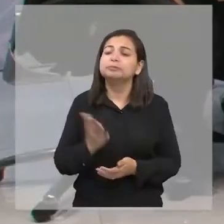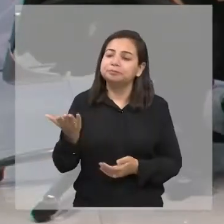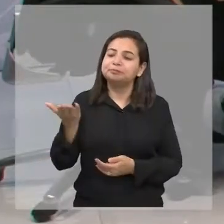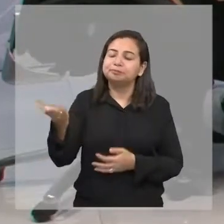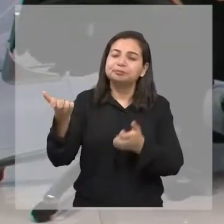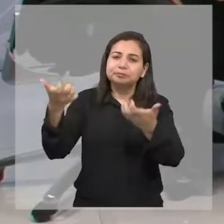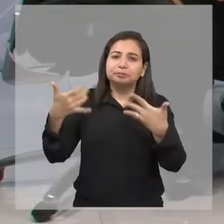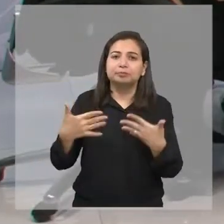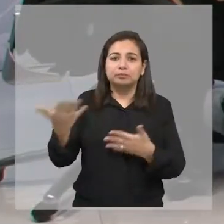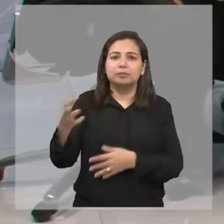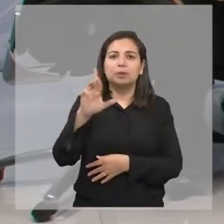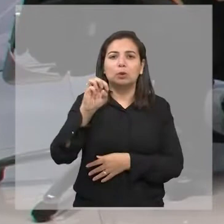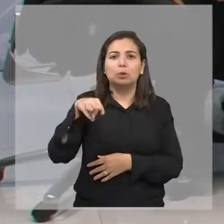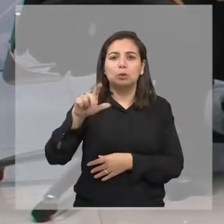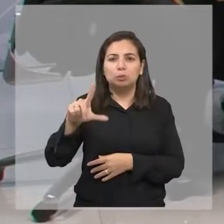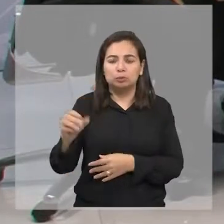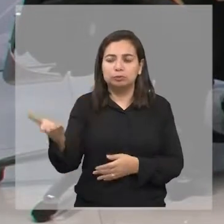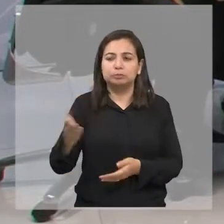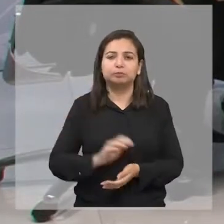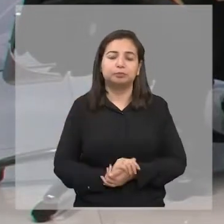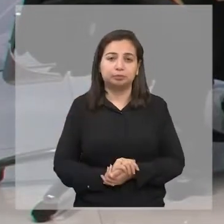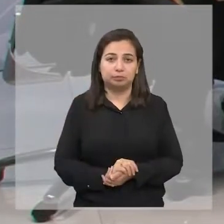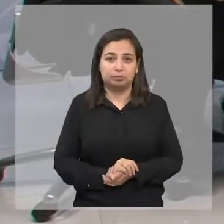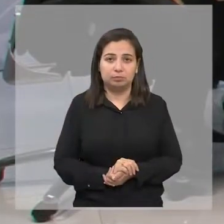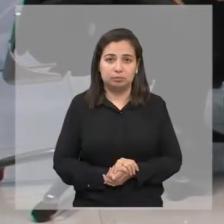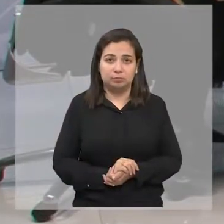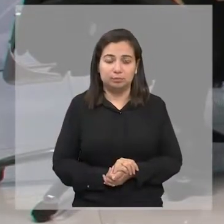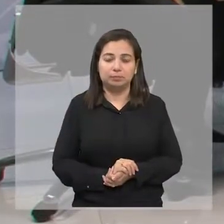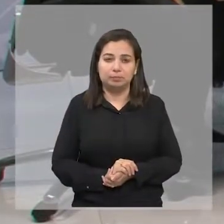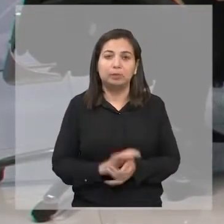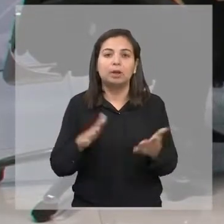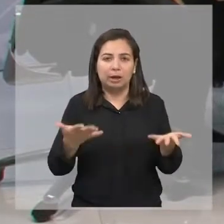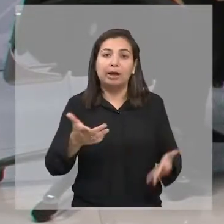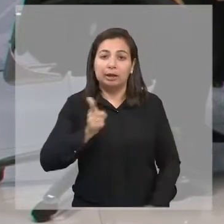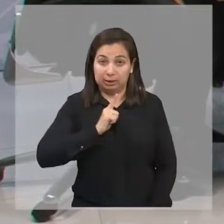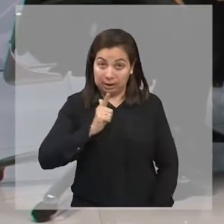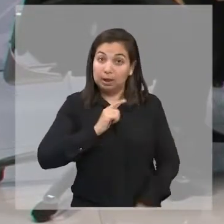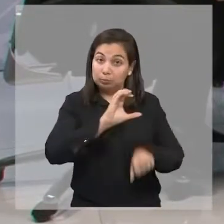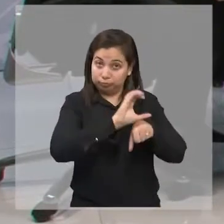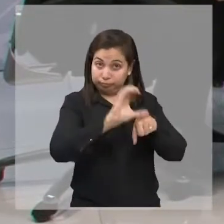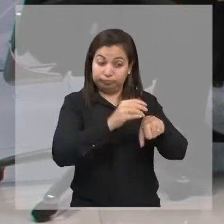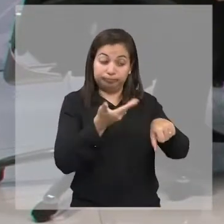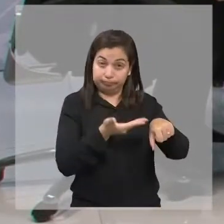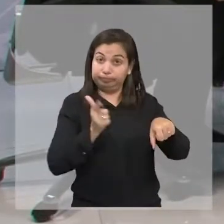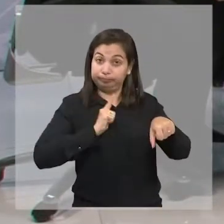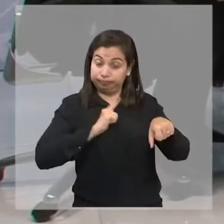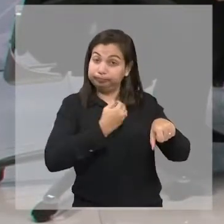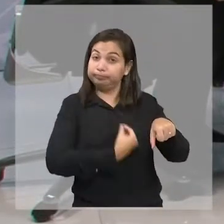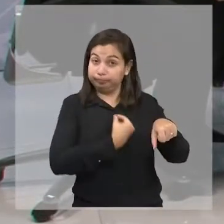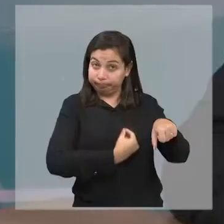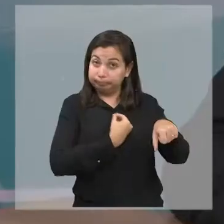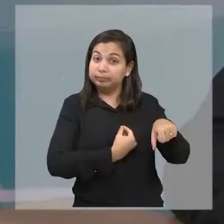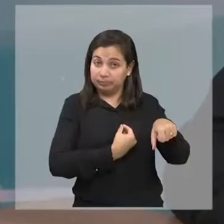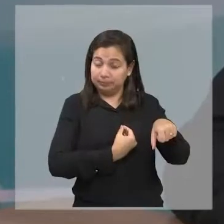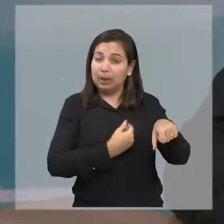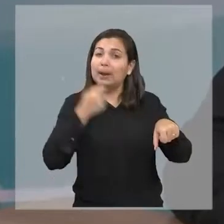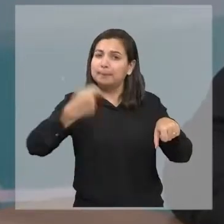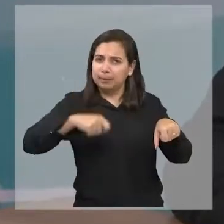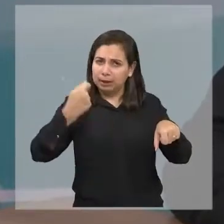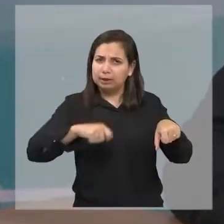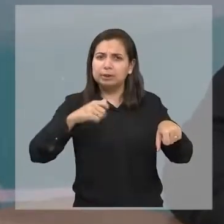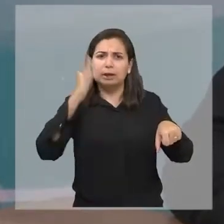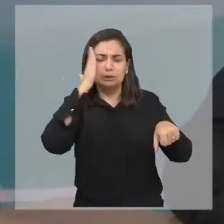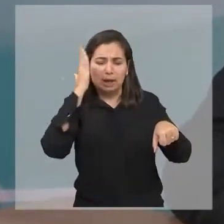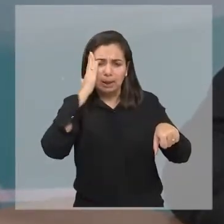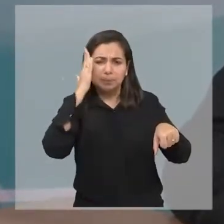percepção sobre Olha, essa ideia? Primeiro, a gente ainda temos uma Constituição que precisa ser